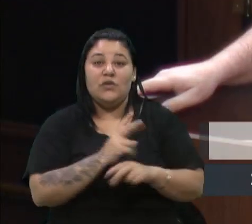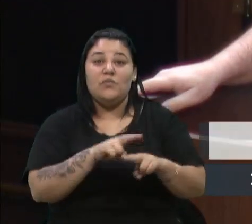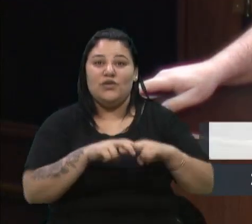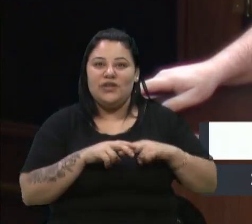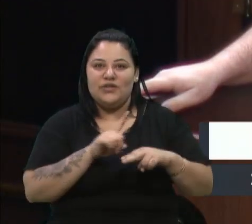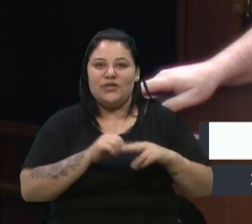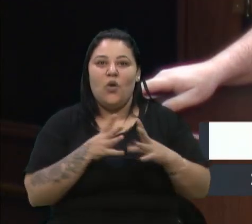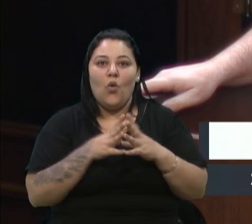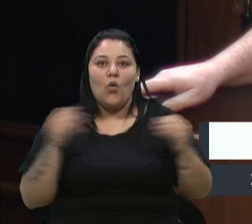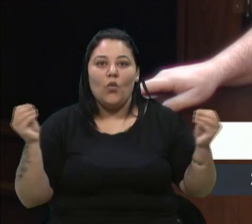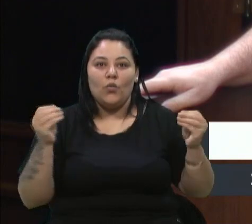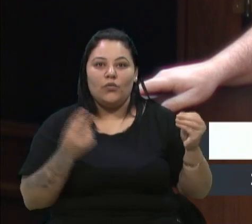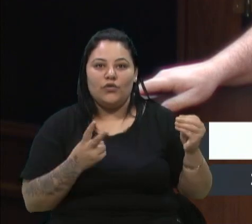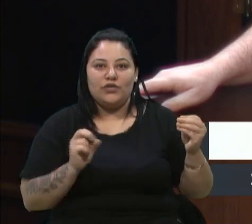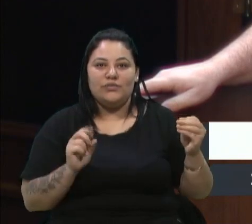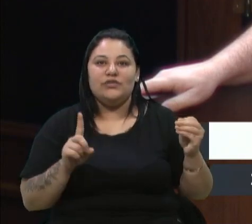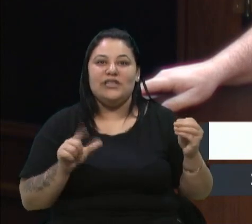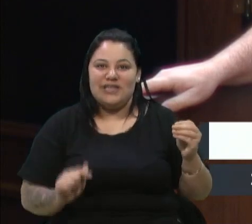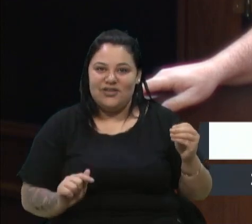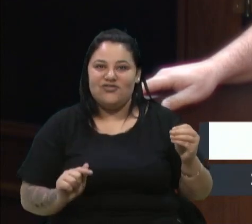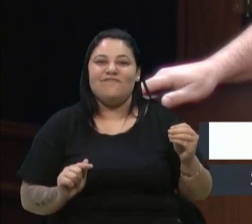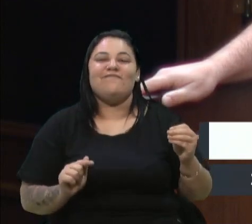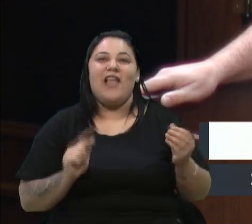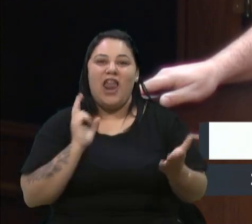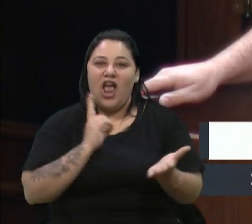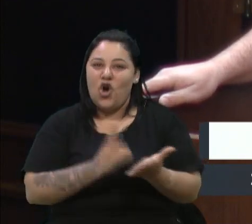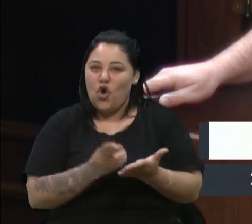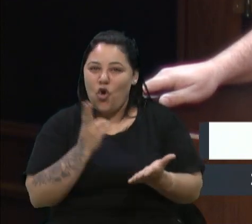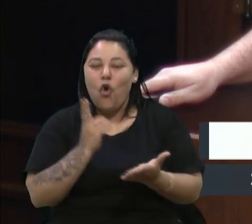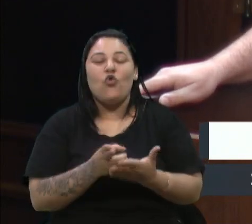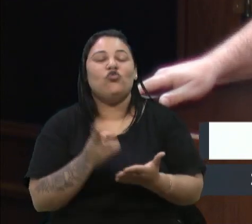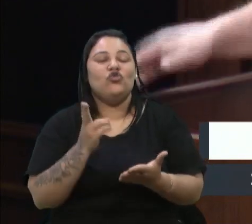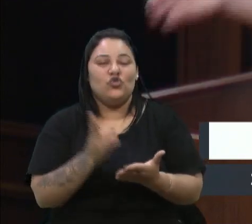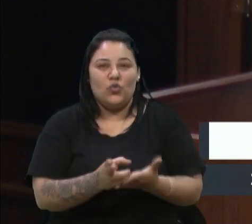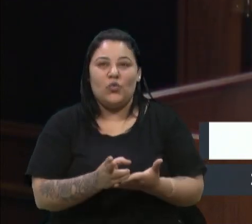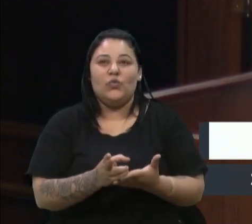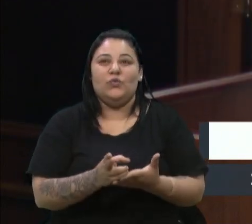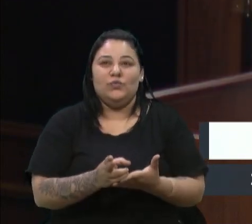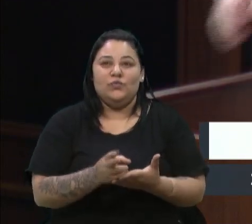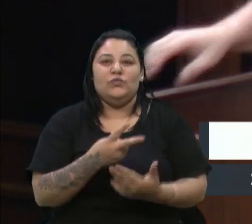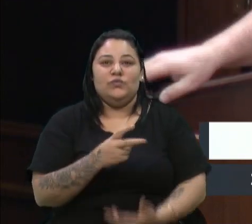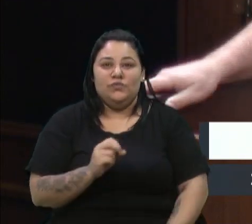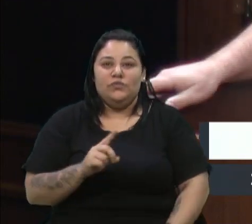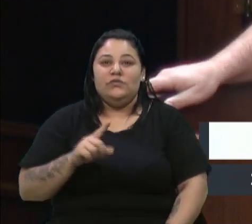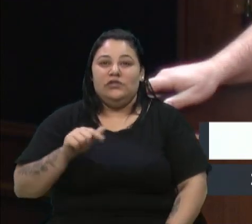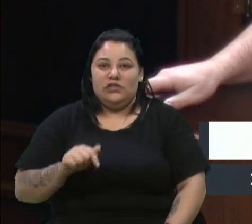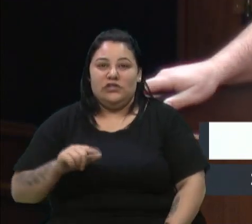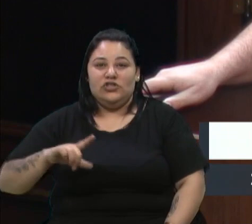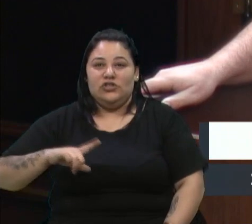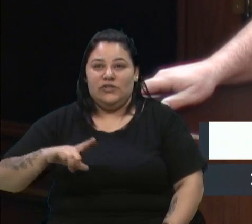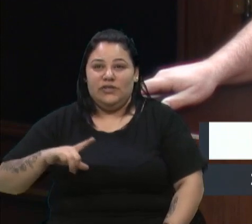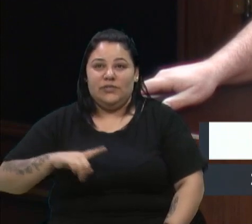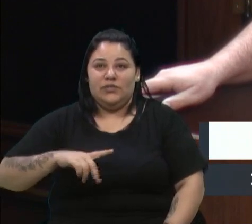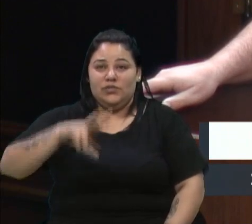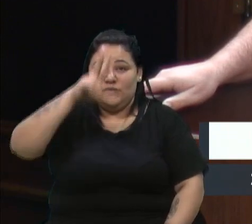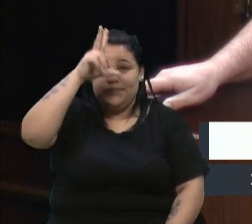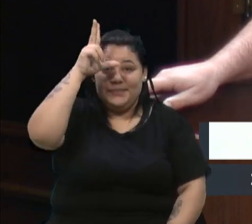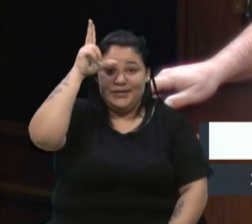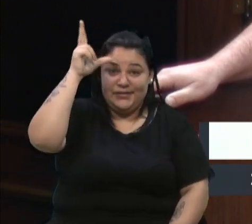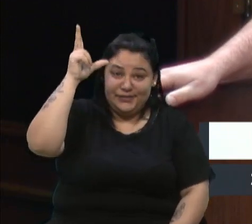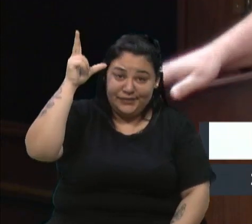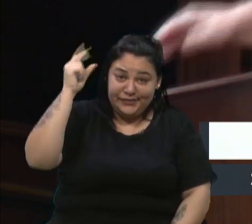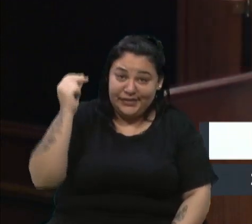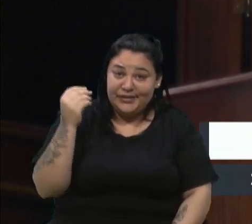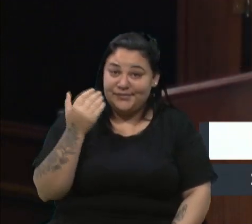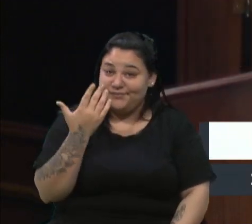em 2017. Ela não se extinguiu em 2017, quando nós tivemos um prefeito aventureiro,